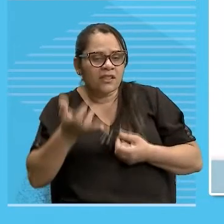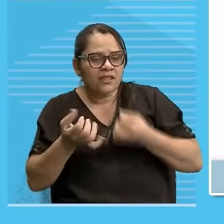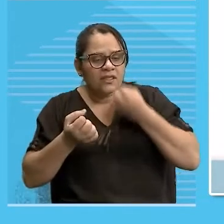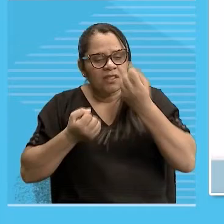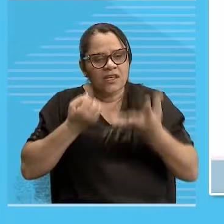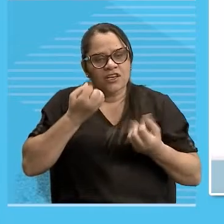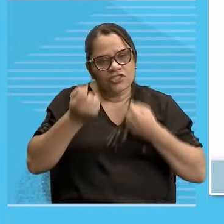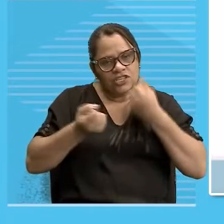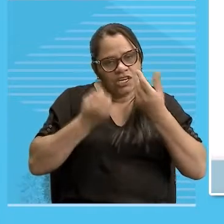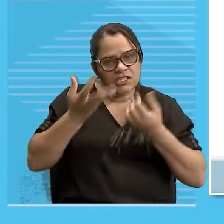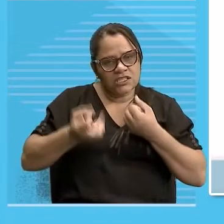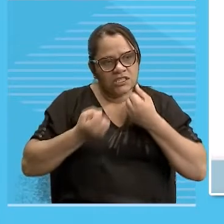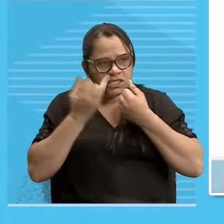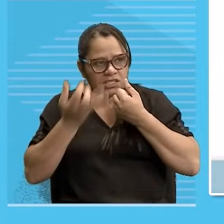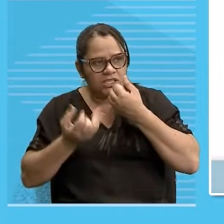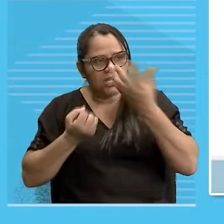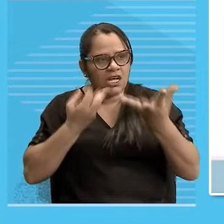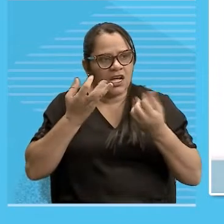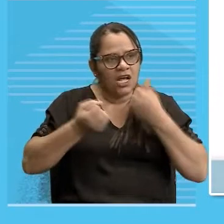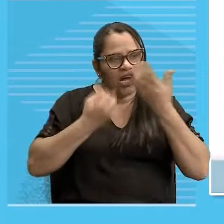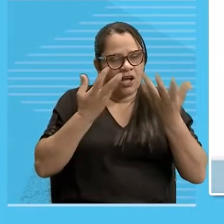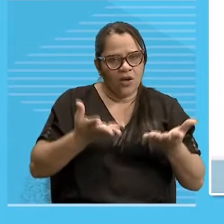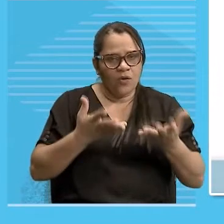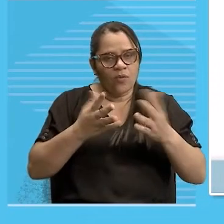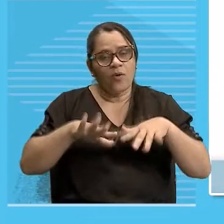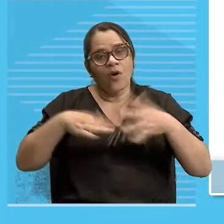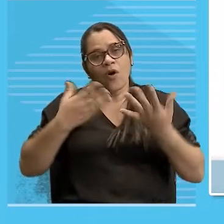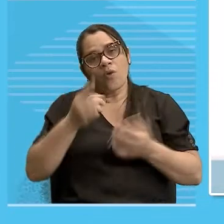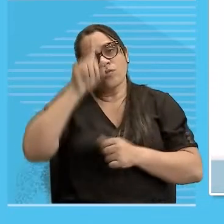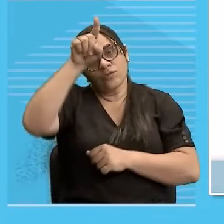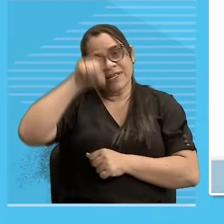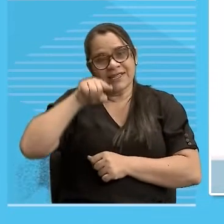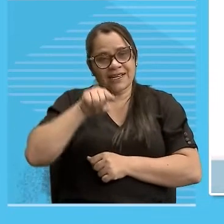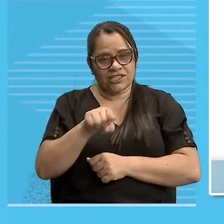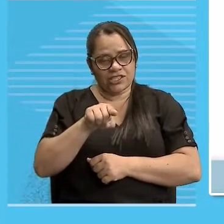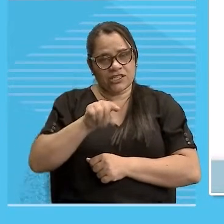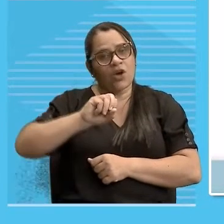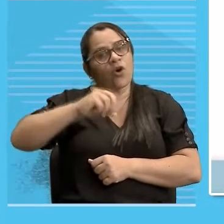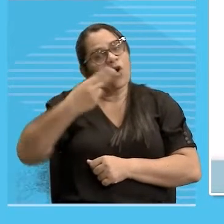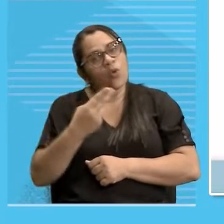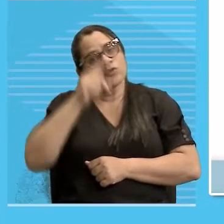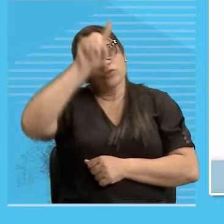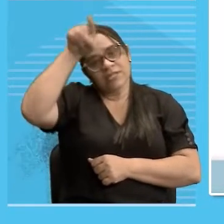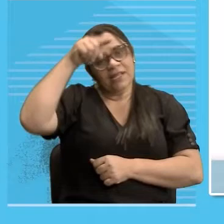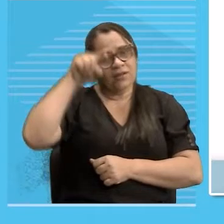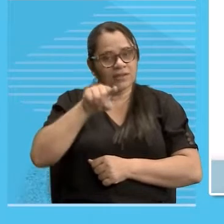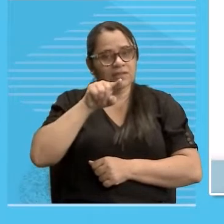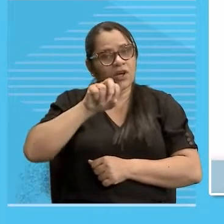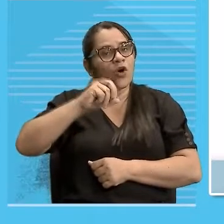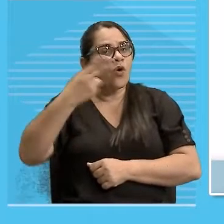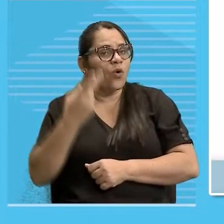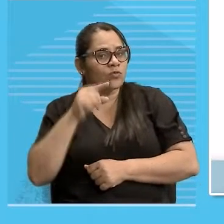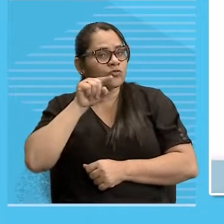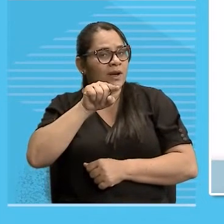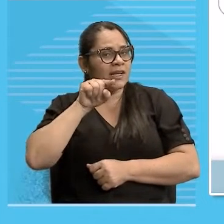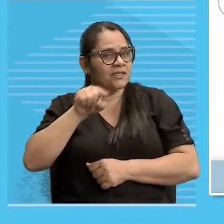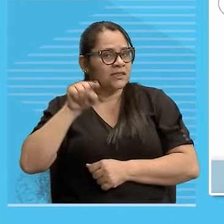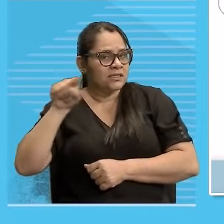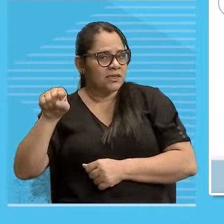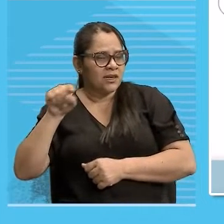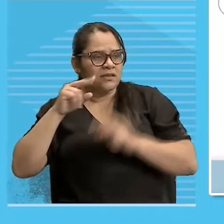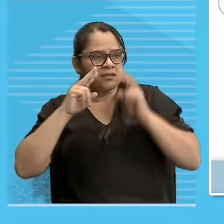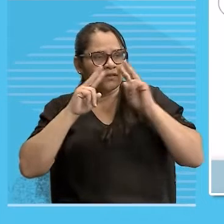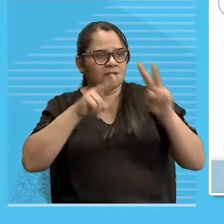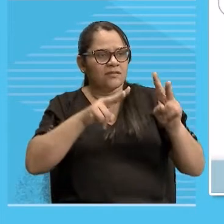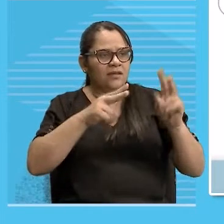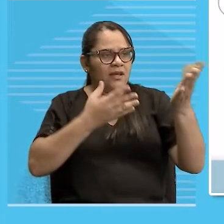de uma exclamação, gente. Ou de uma interrogação, ou de reticências. Aí, sobre o valor semântico da interjeição,